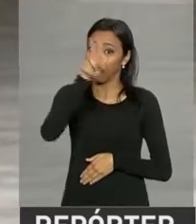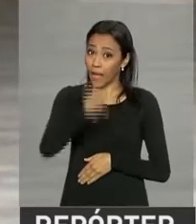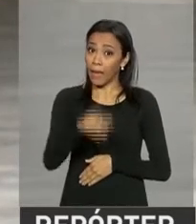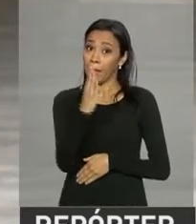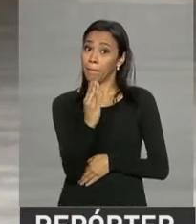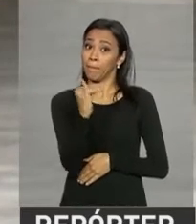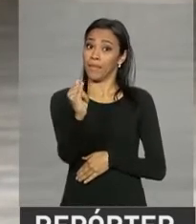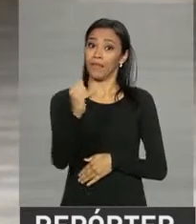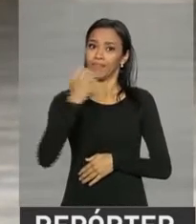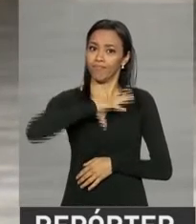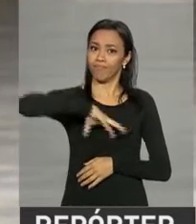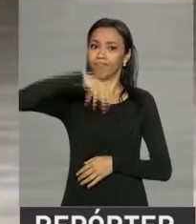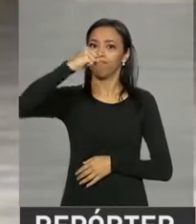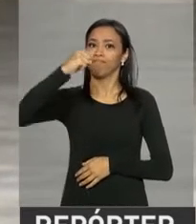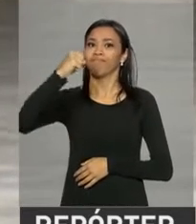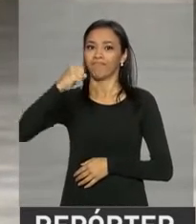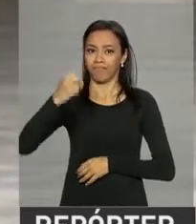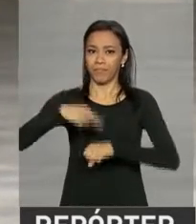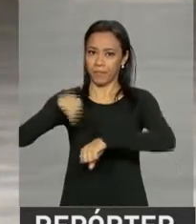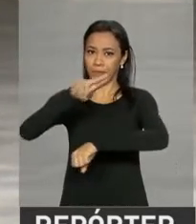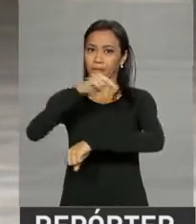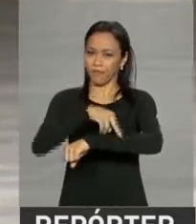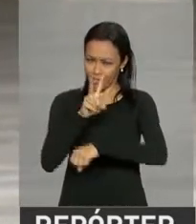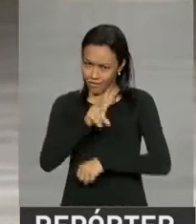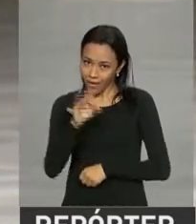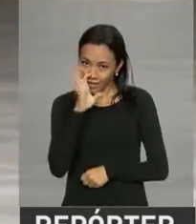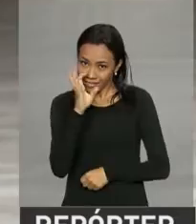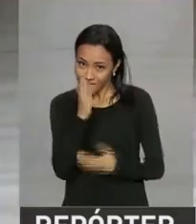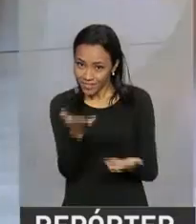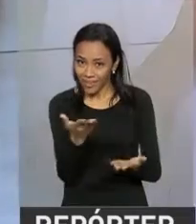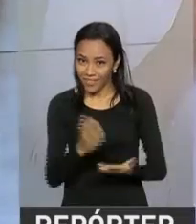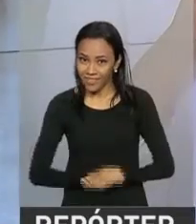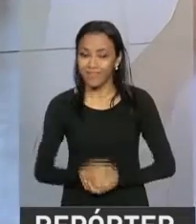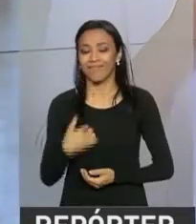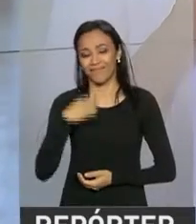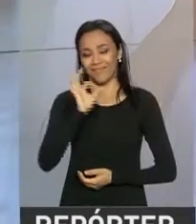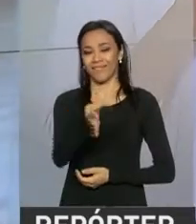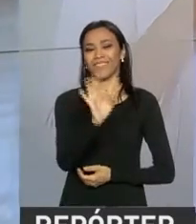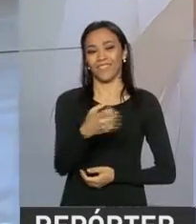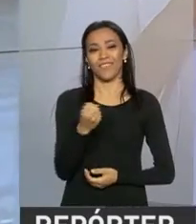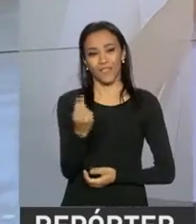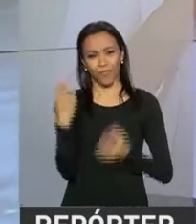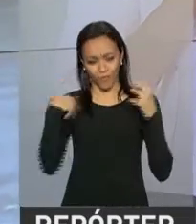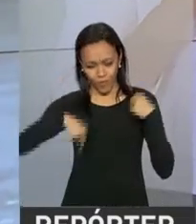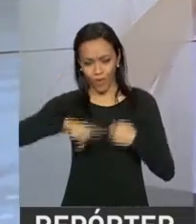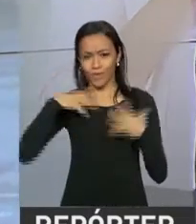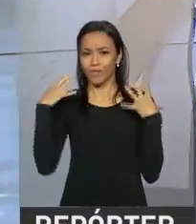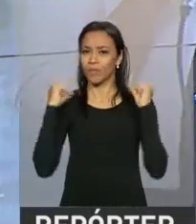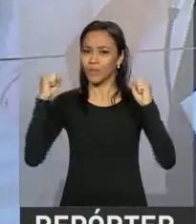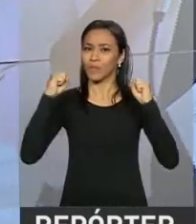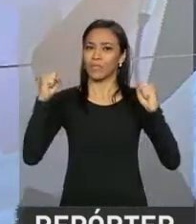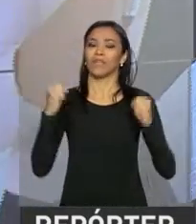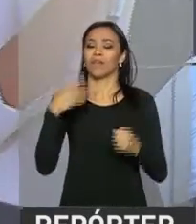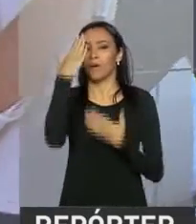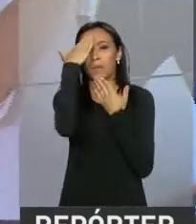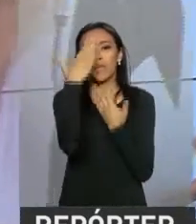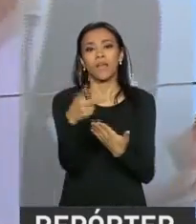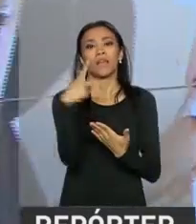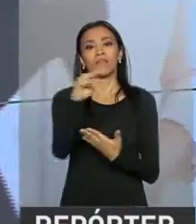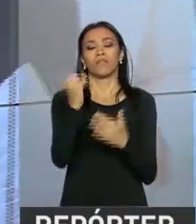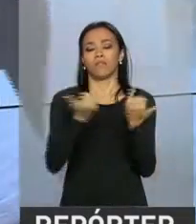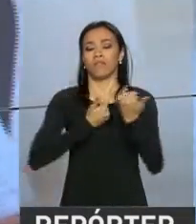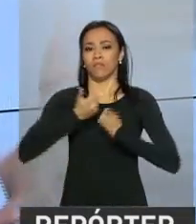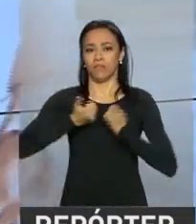olímpico nas argolas você vai acompanhar renata com certeza paulo vamos todos torcer muito obrigada pela sua infância dessas informações